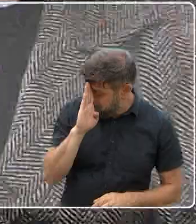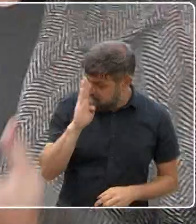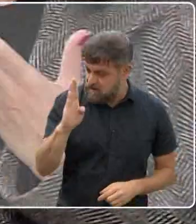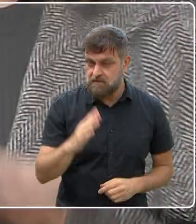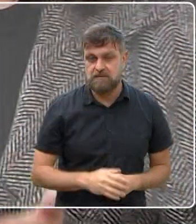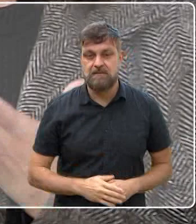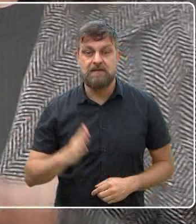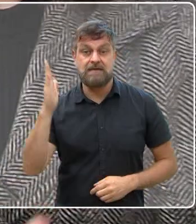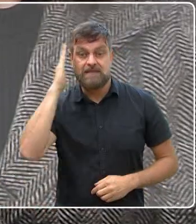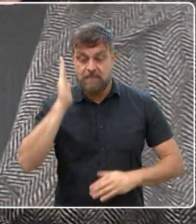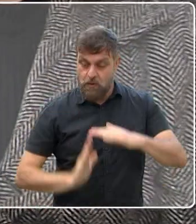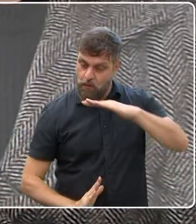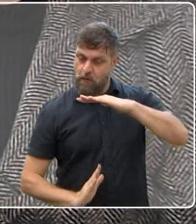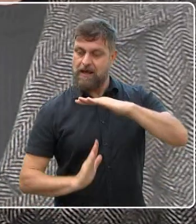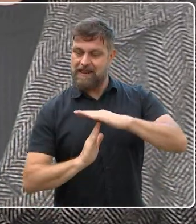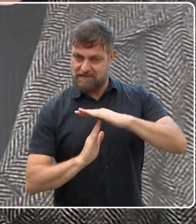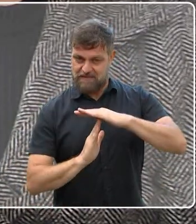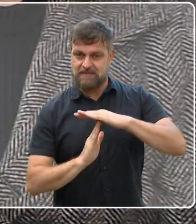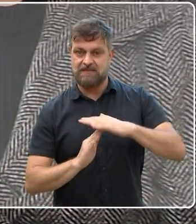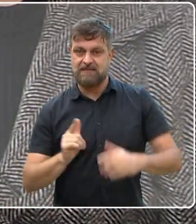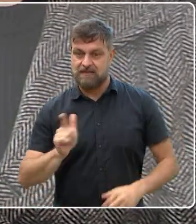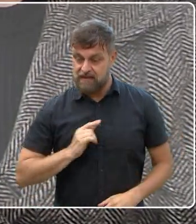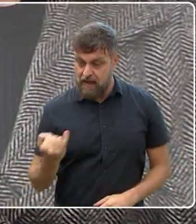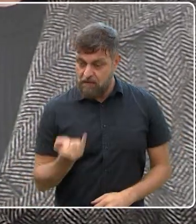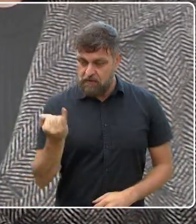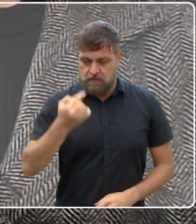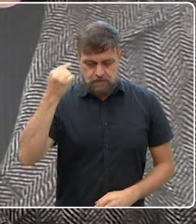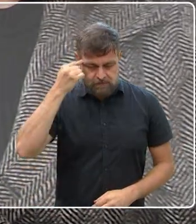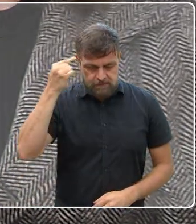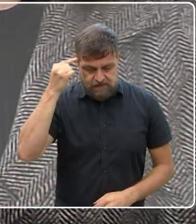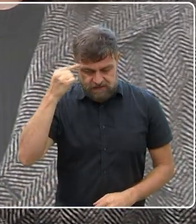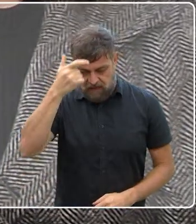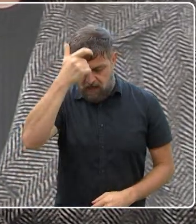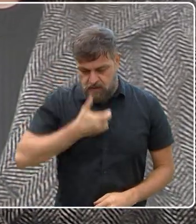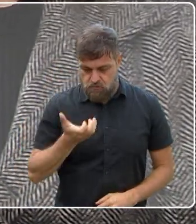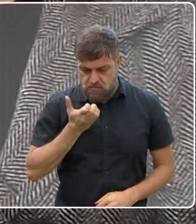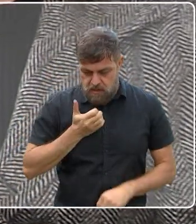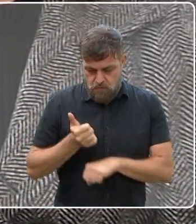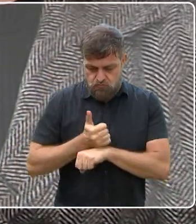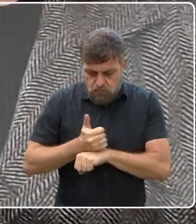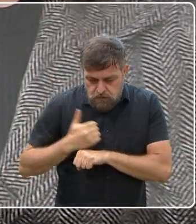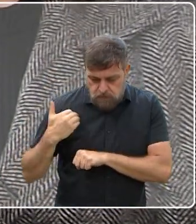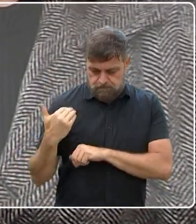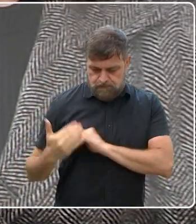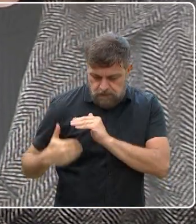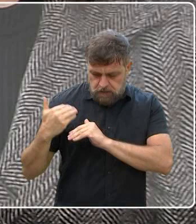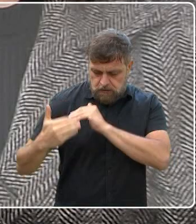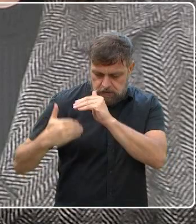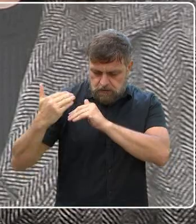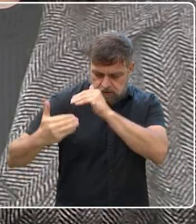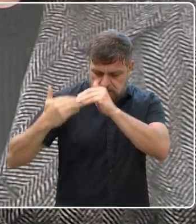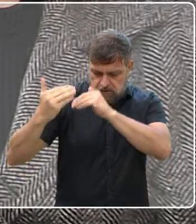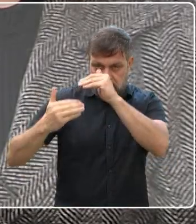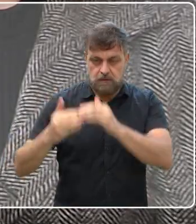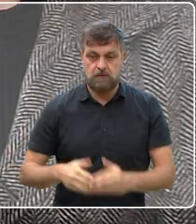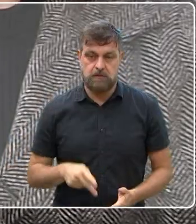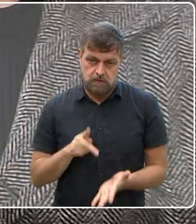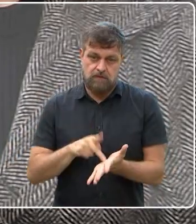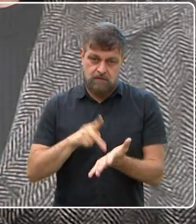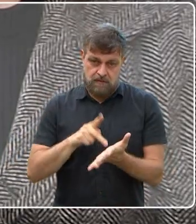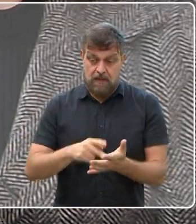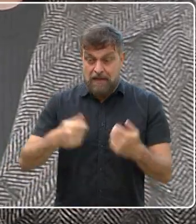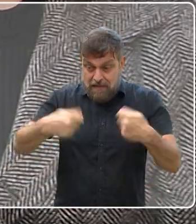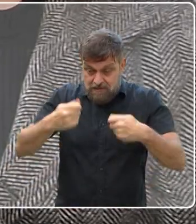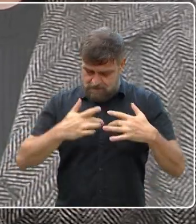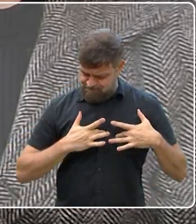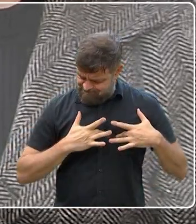prioridade. Saber dosar essas duas coisas, mas pensando aí numa evolução de carreira a longo prazo, obviamente ele